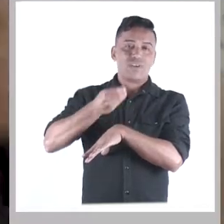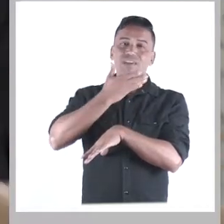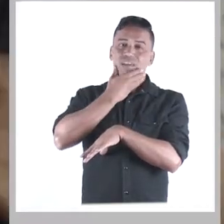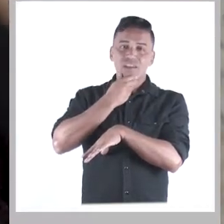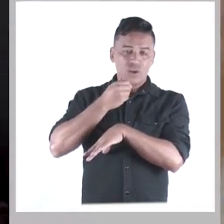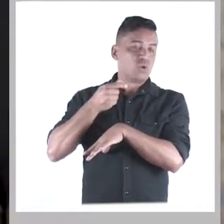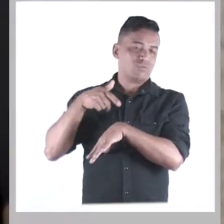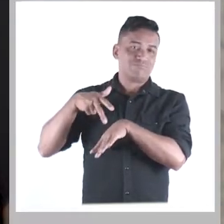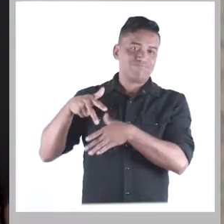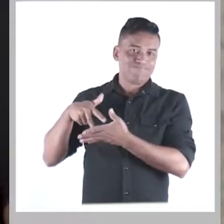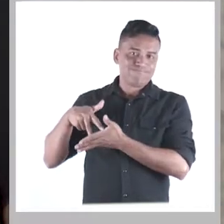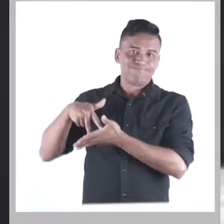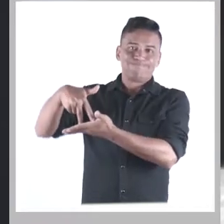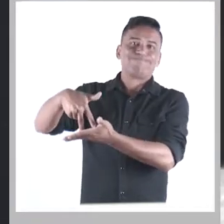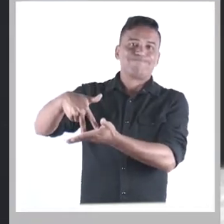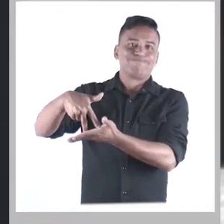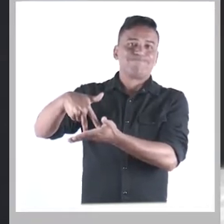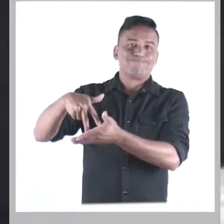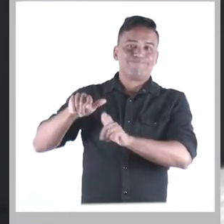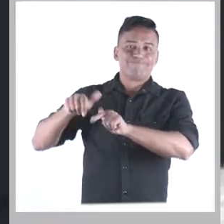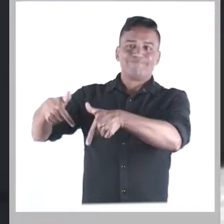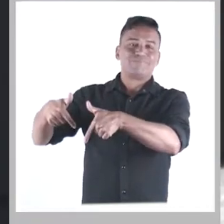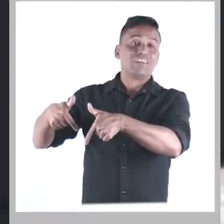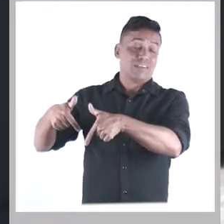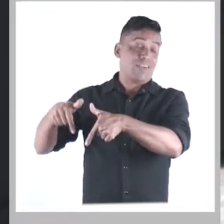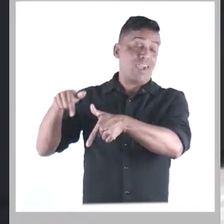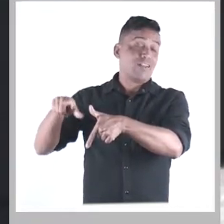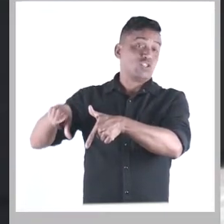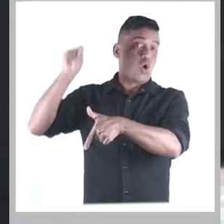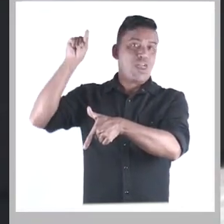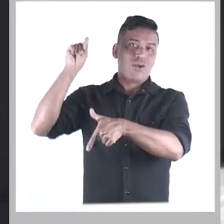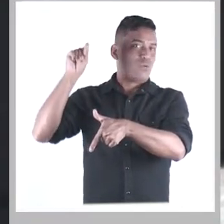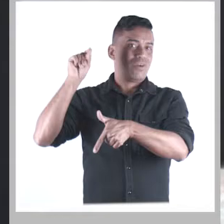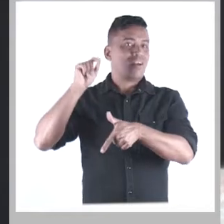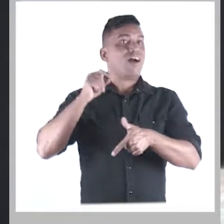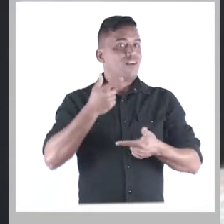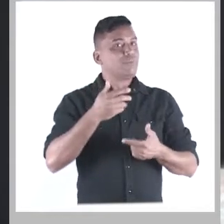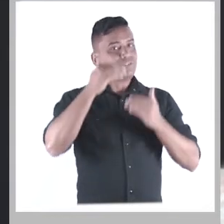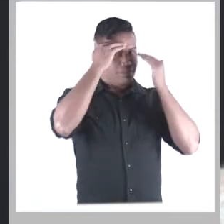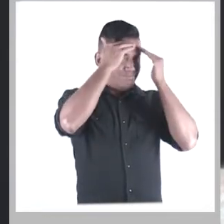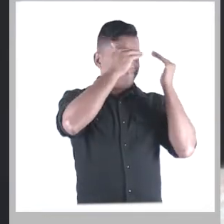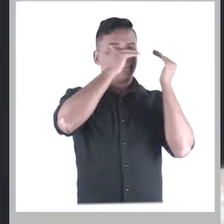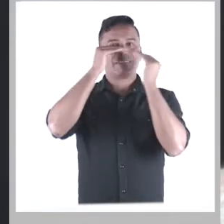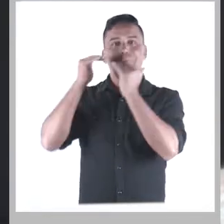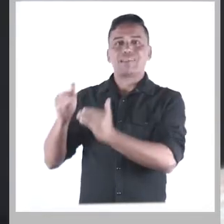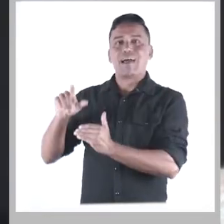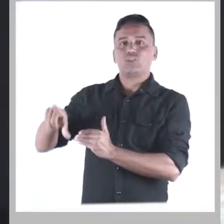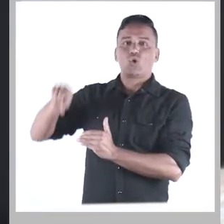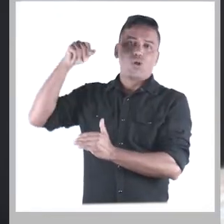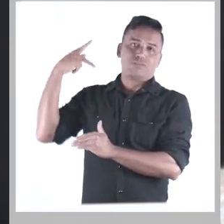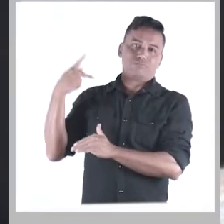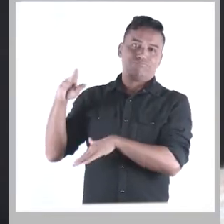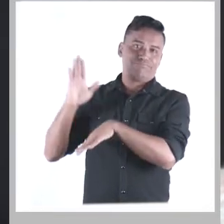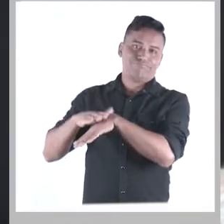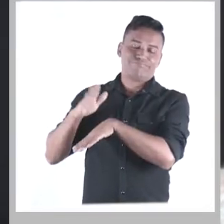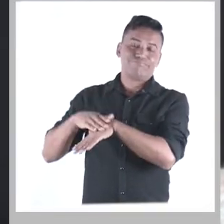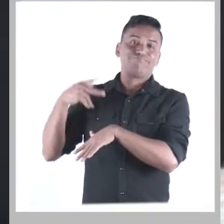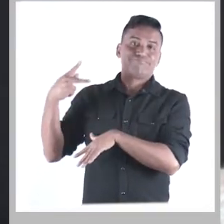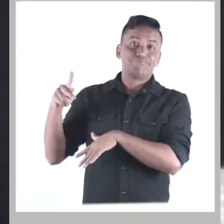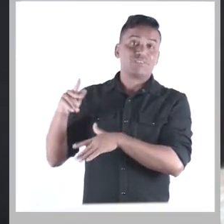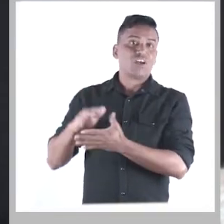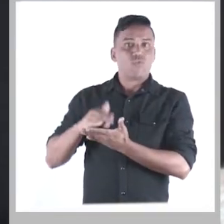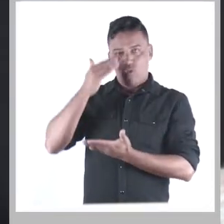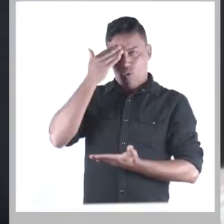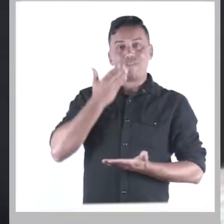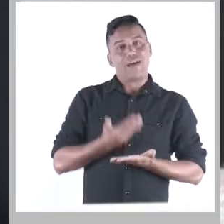liberdade, eu criei o meu filho para a autonomia e, de repente, ele fez uma escolha que não era a escolha que eu tinha sonhado para ele. Eu tive que aprender a respeitar. E